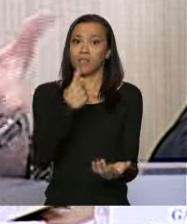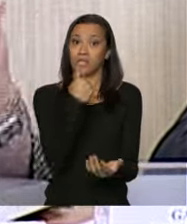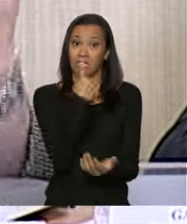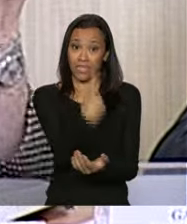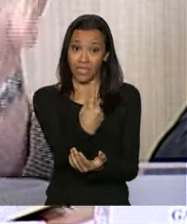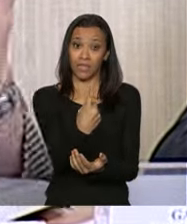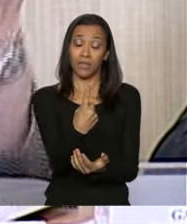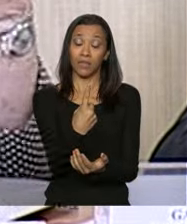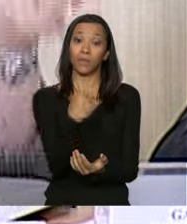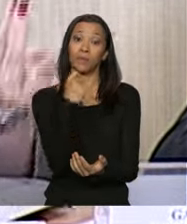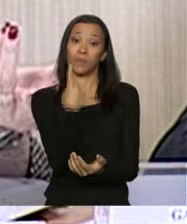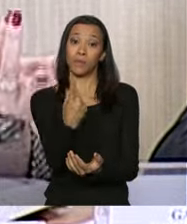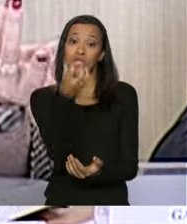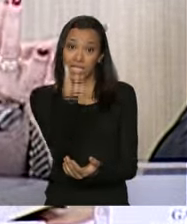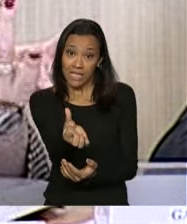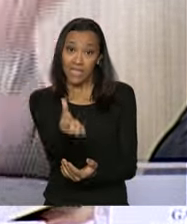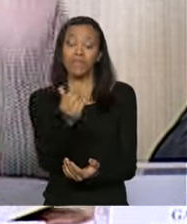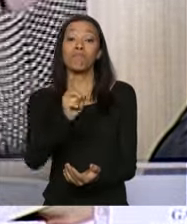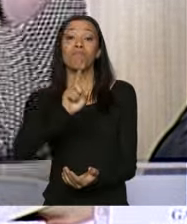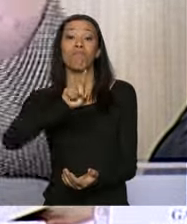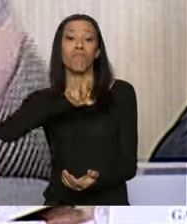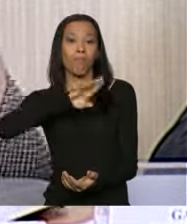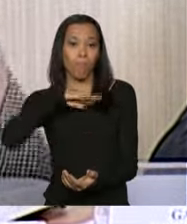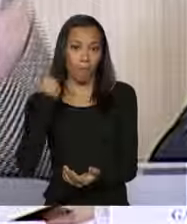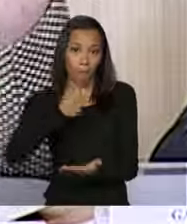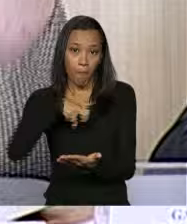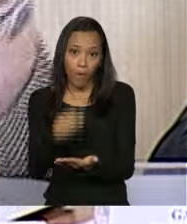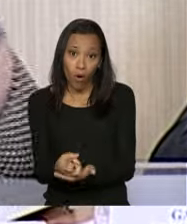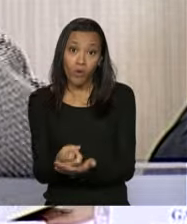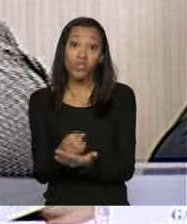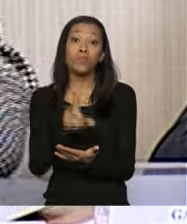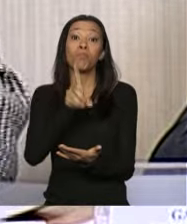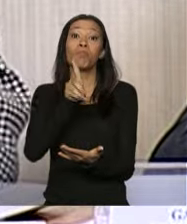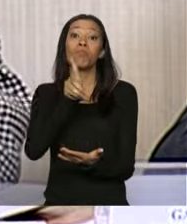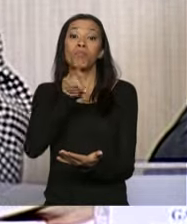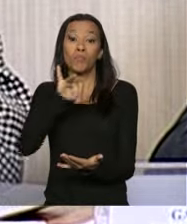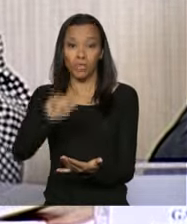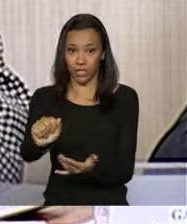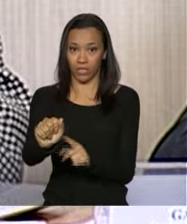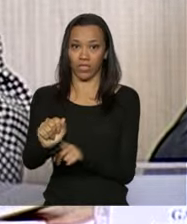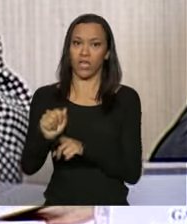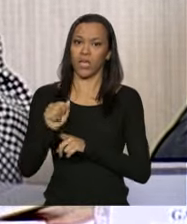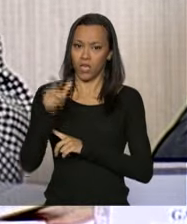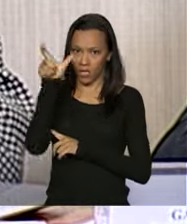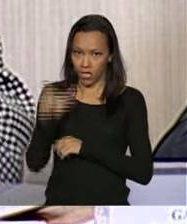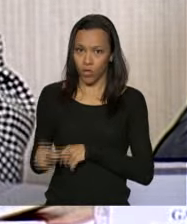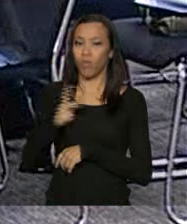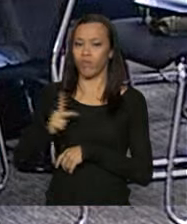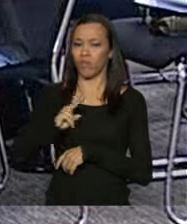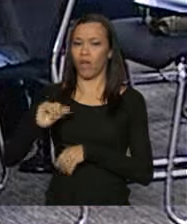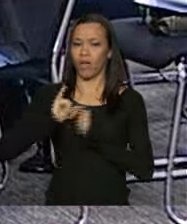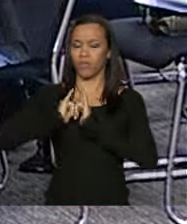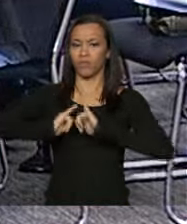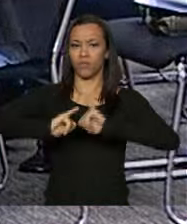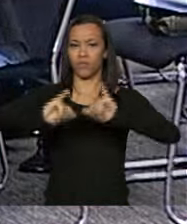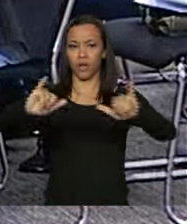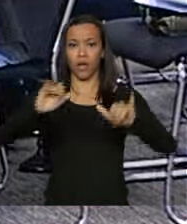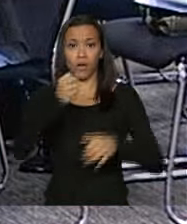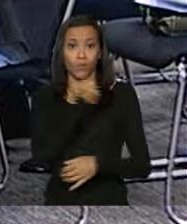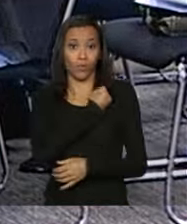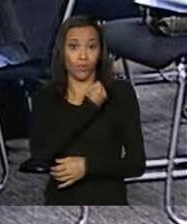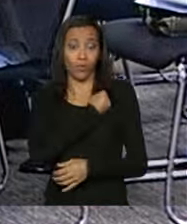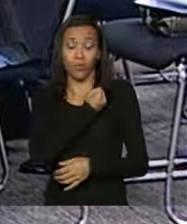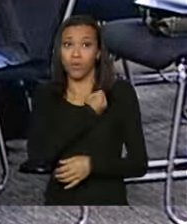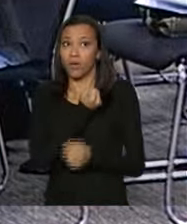116 mortes por dia, que são dados que o professor Júlio vai apresentar depois, um número bem